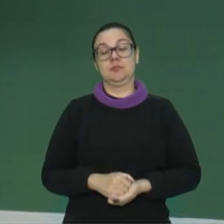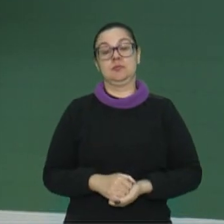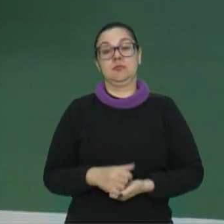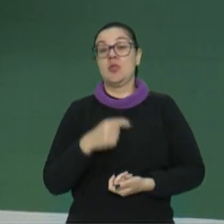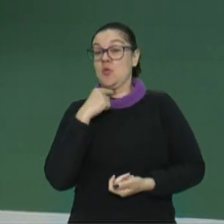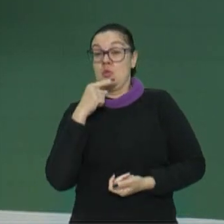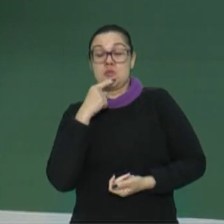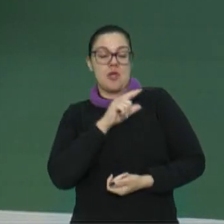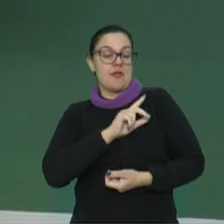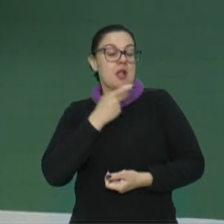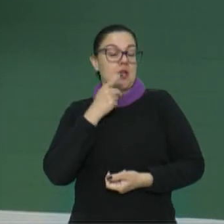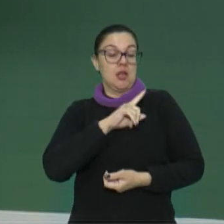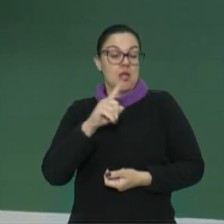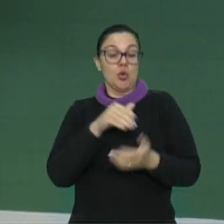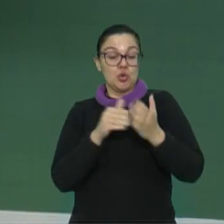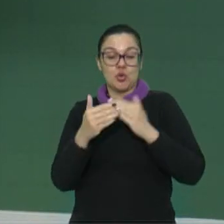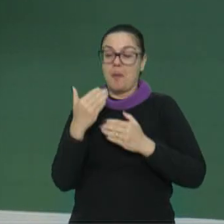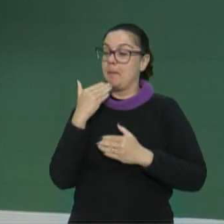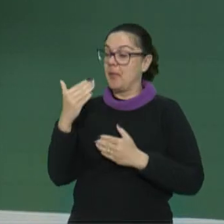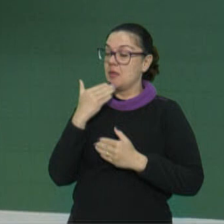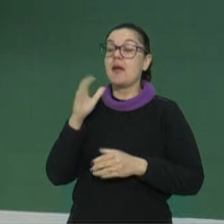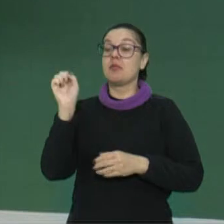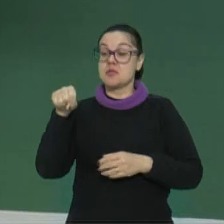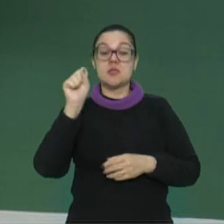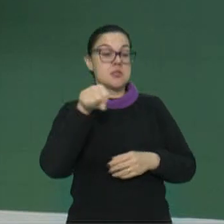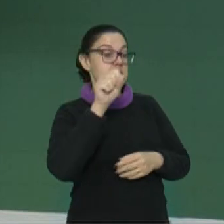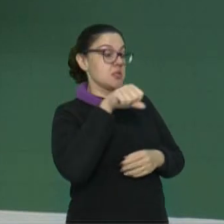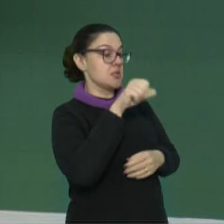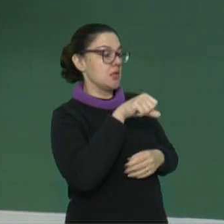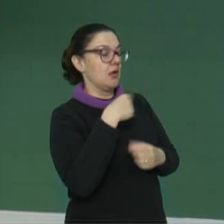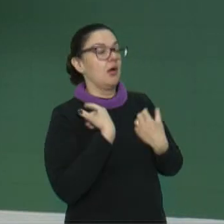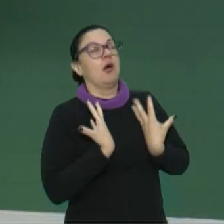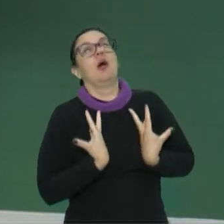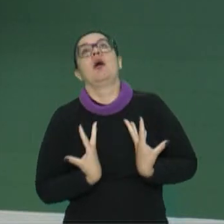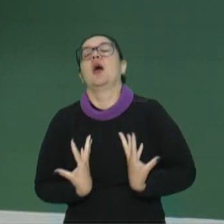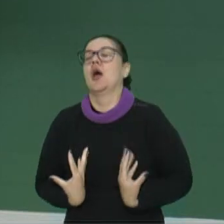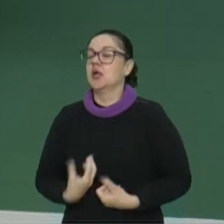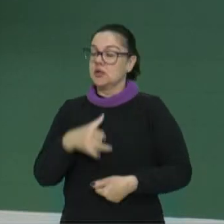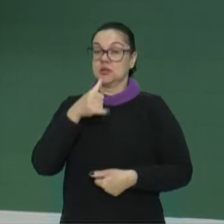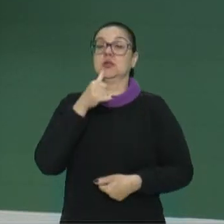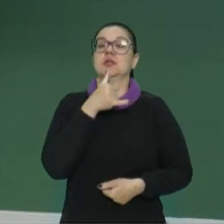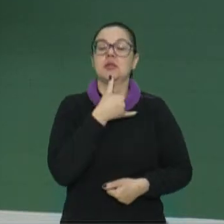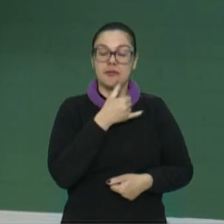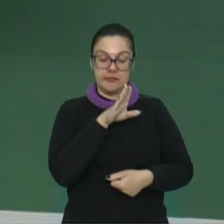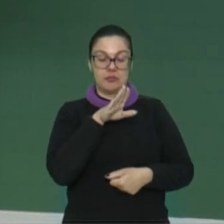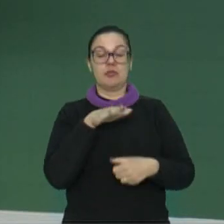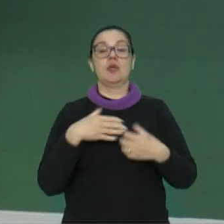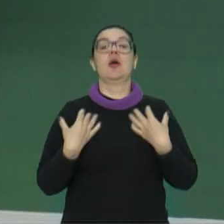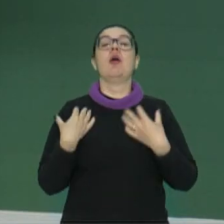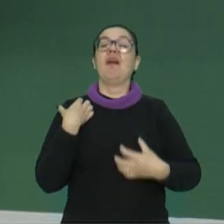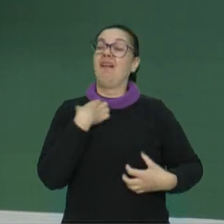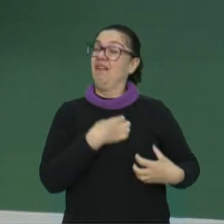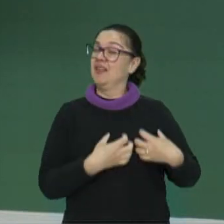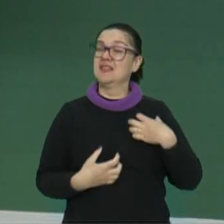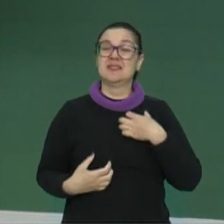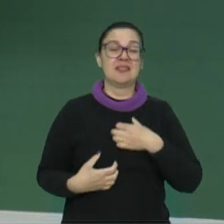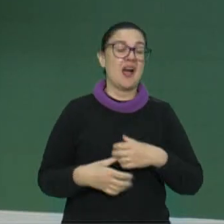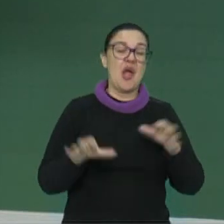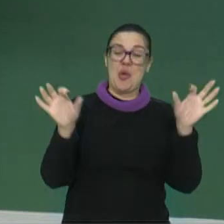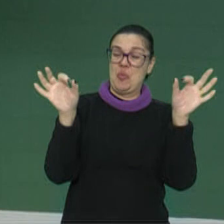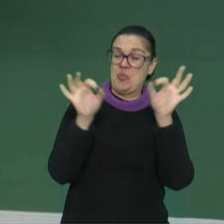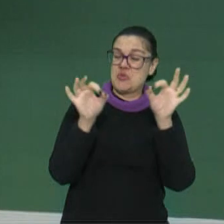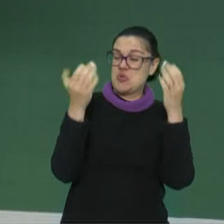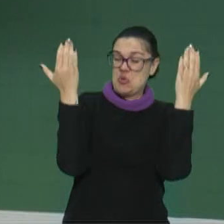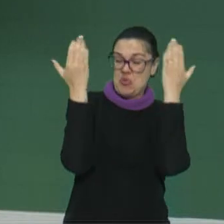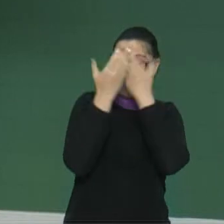não, faz tudo que todo mundo quer. E aí fica exaurido, cansado, triste, acabado, e aí fica, porque ninguém vê tudo